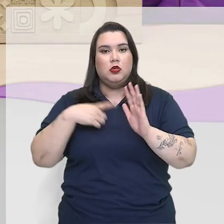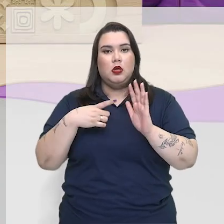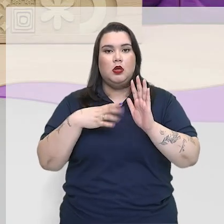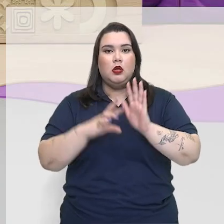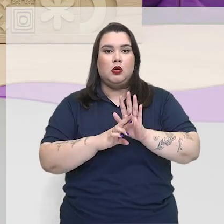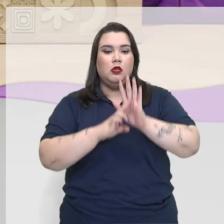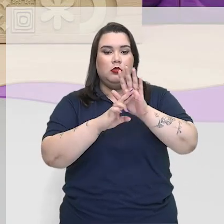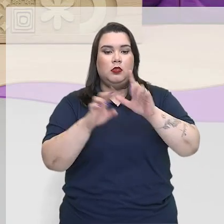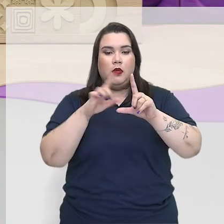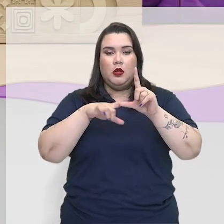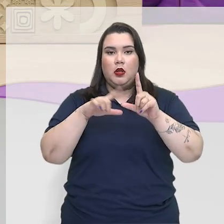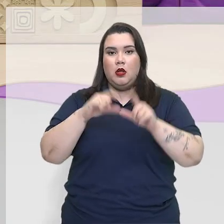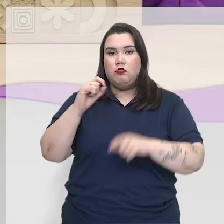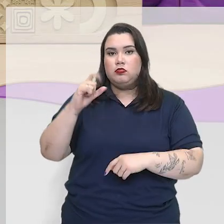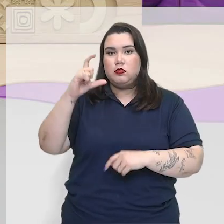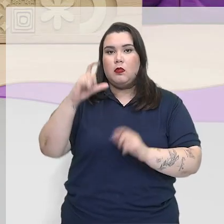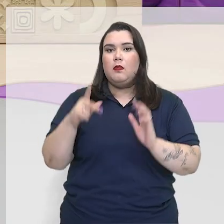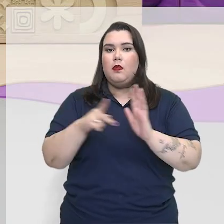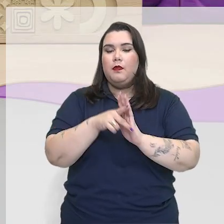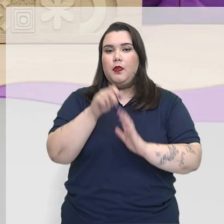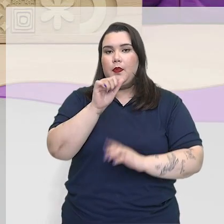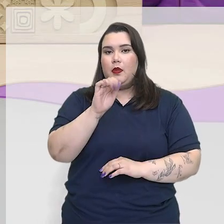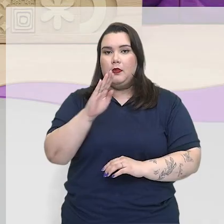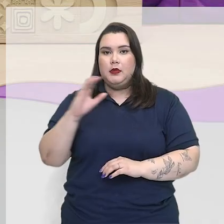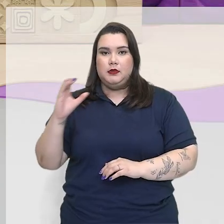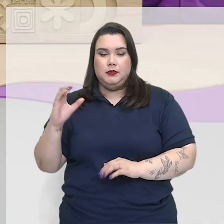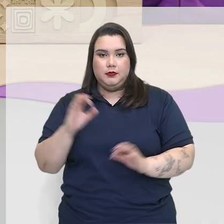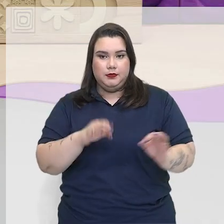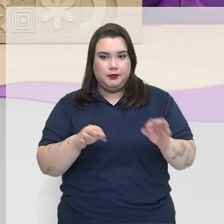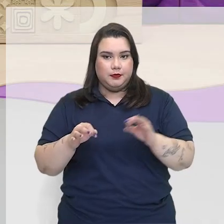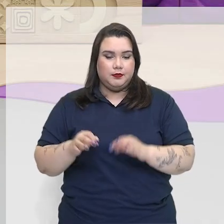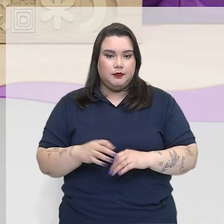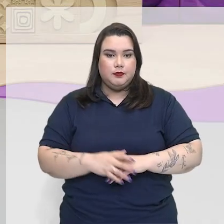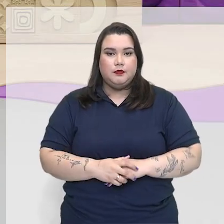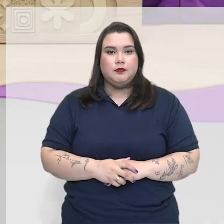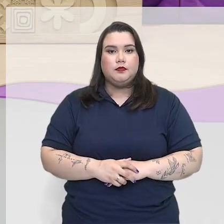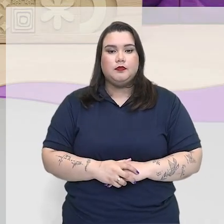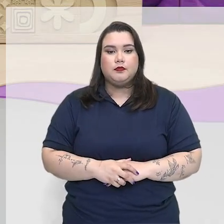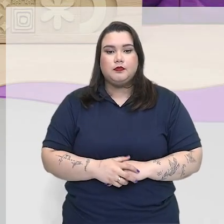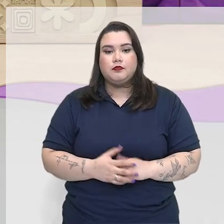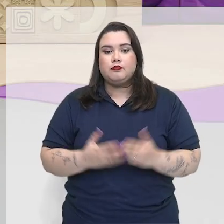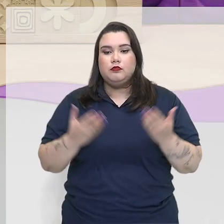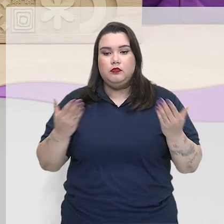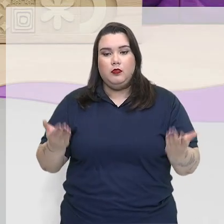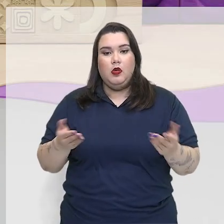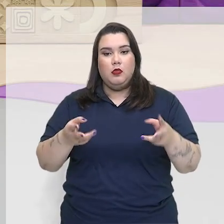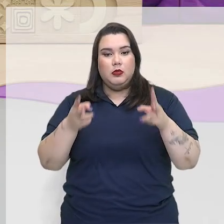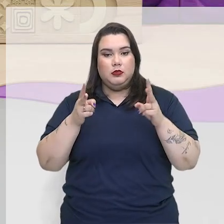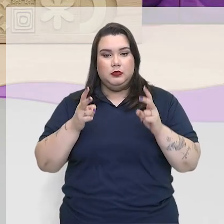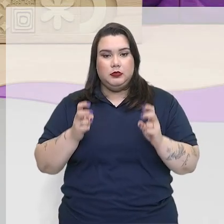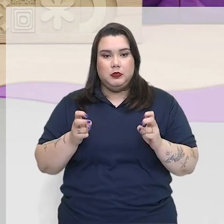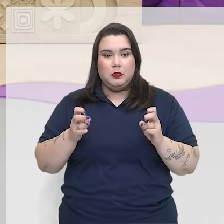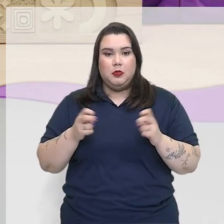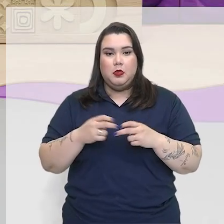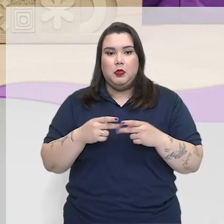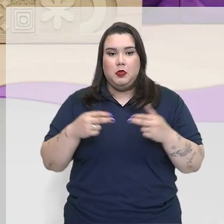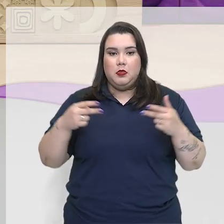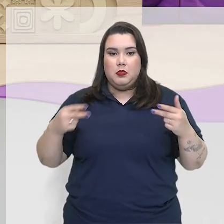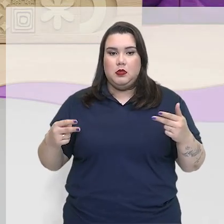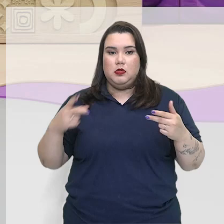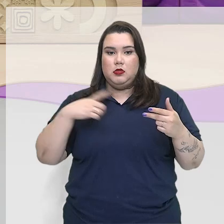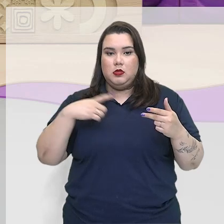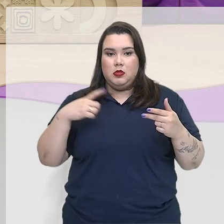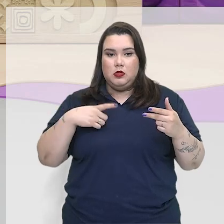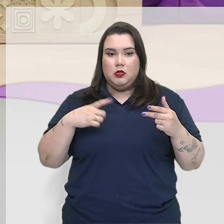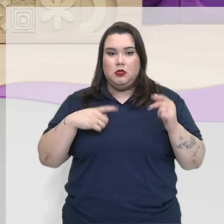letra maiúscula do nosso alfabeto. Então, veja bem. Então, quando você olha para algo que está aí